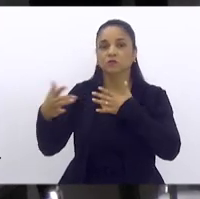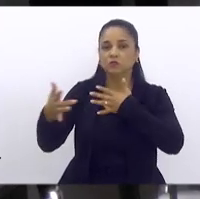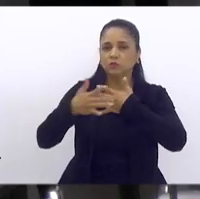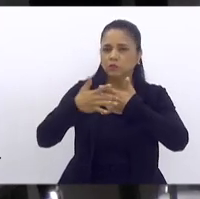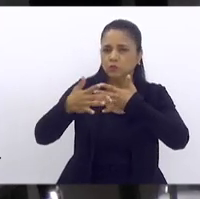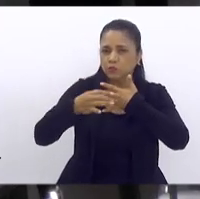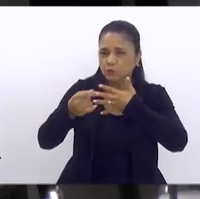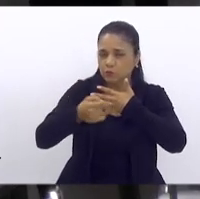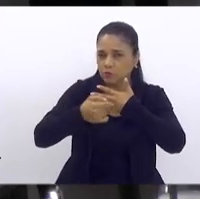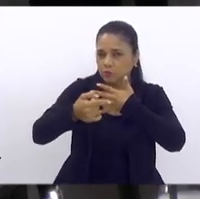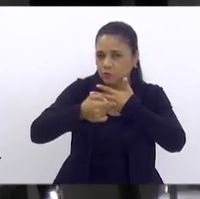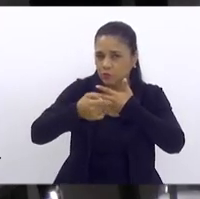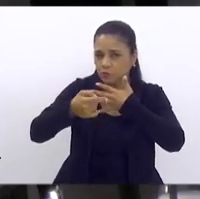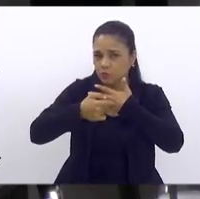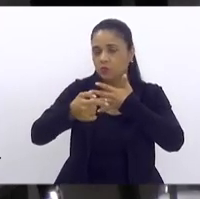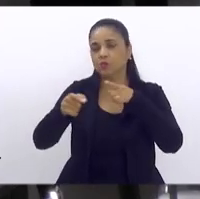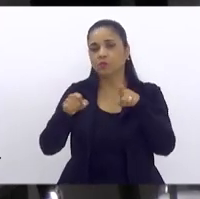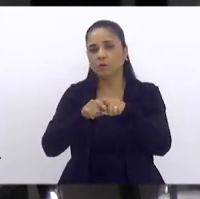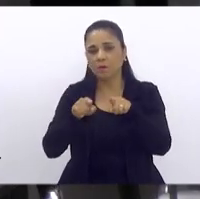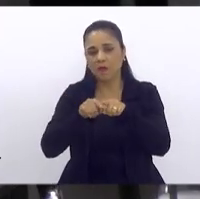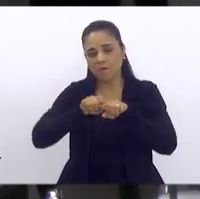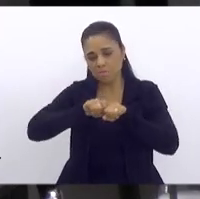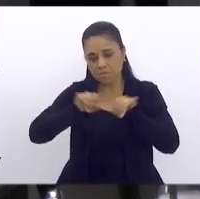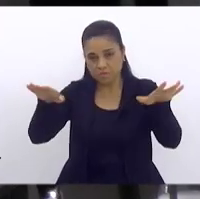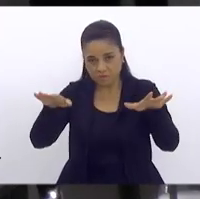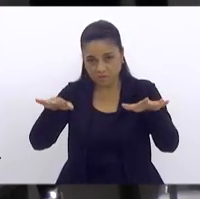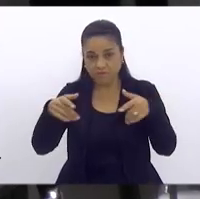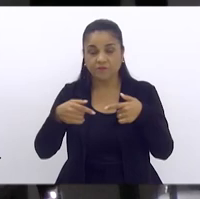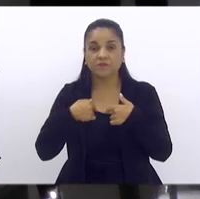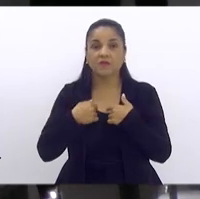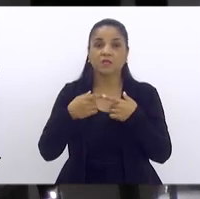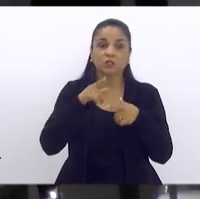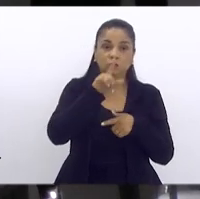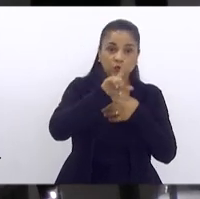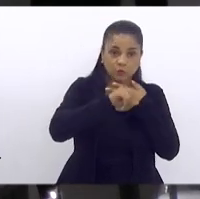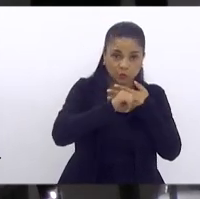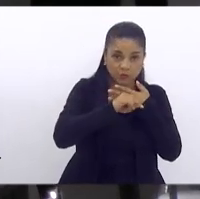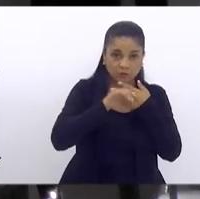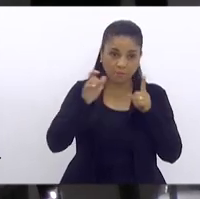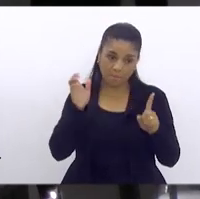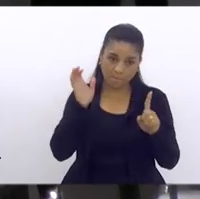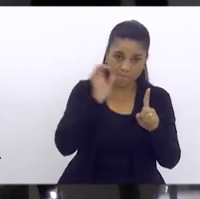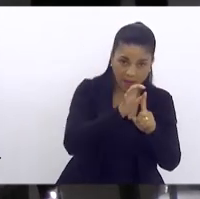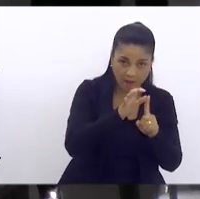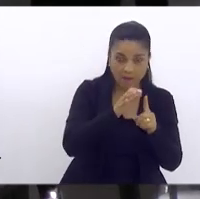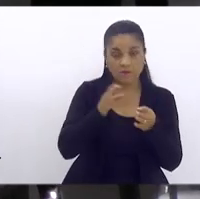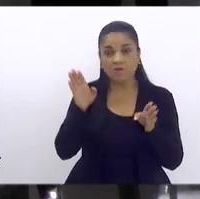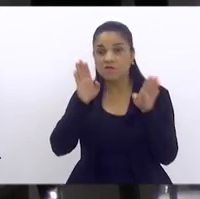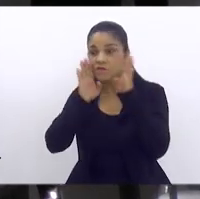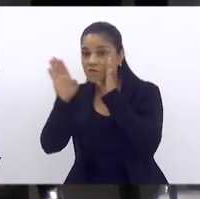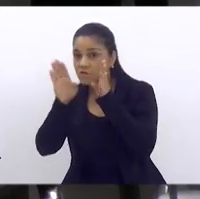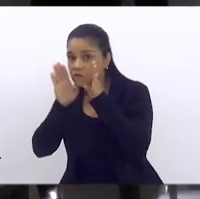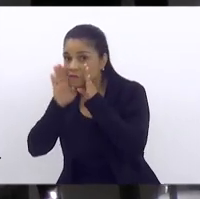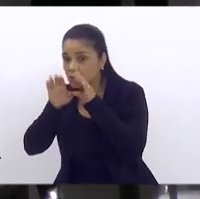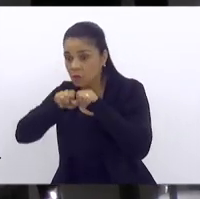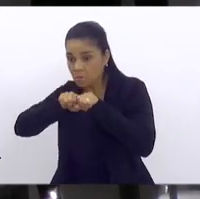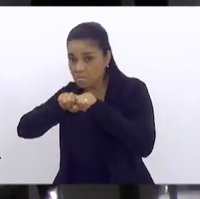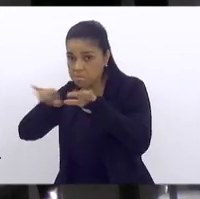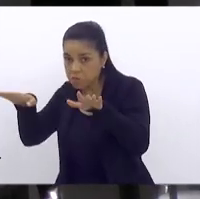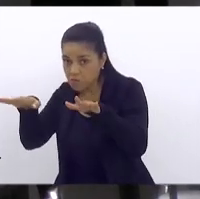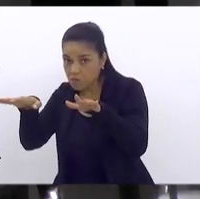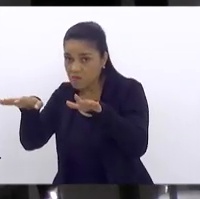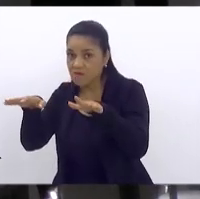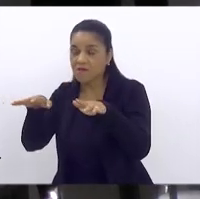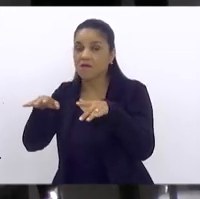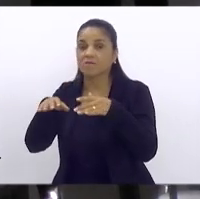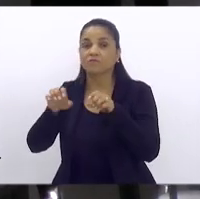curtidas, mais compartilhamentos. Então, se no Twitter a gente tem mais ataques, no Facebook a gente vê esses ataques indo mais longe, muito por conta